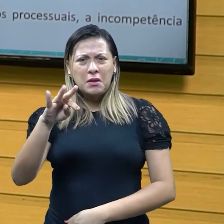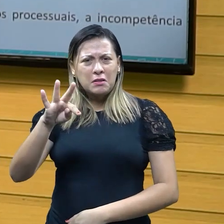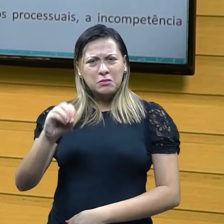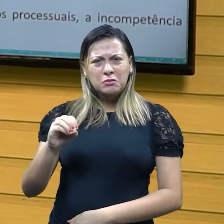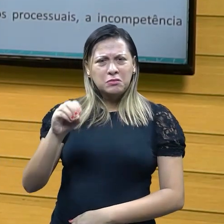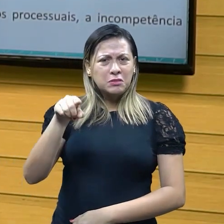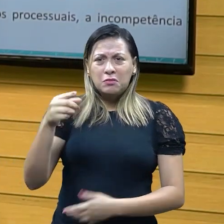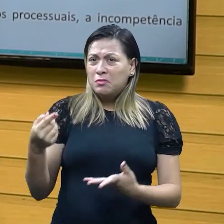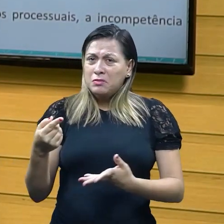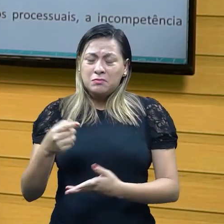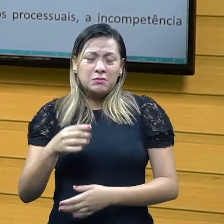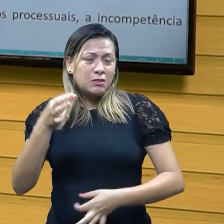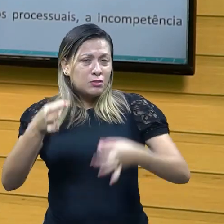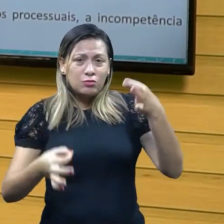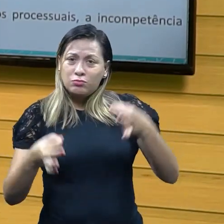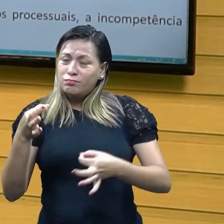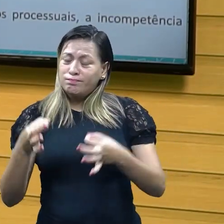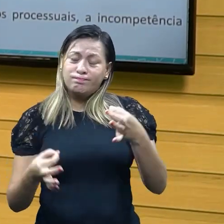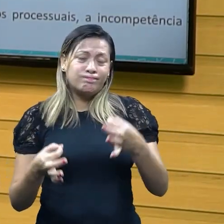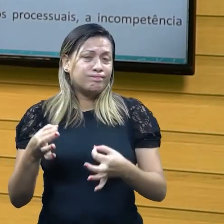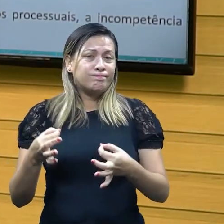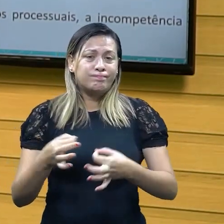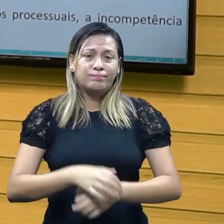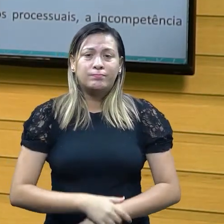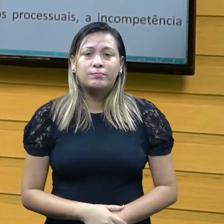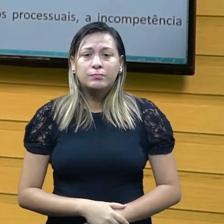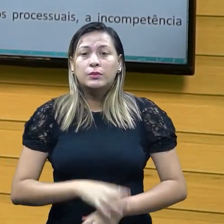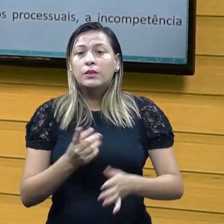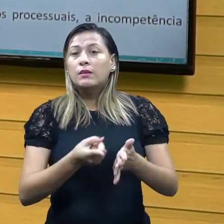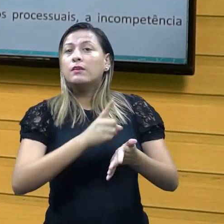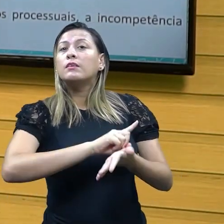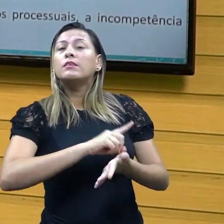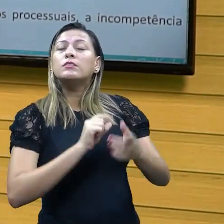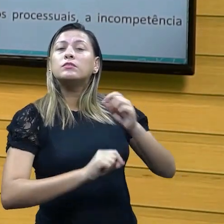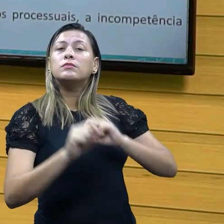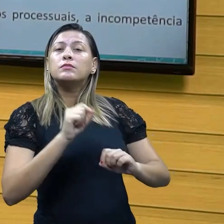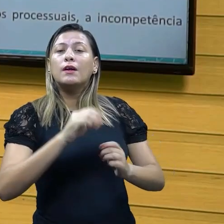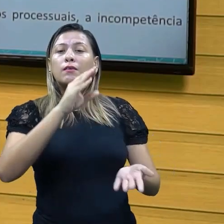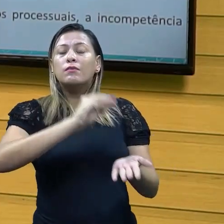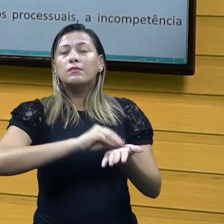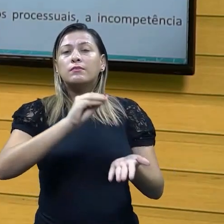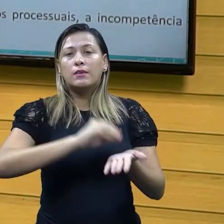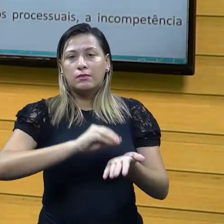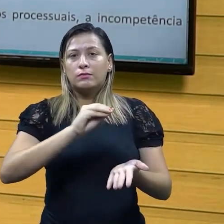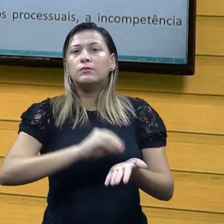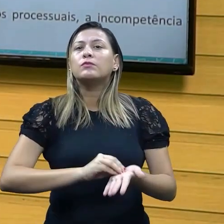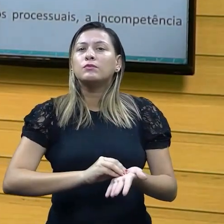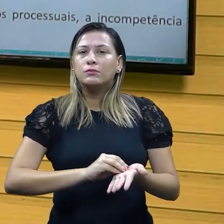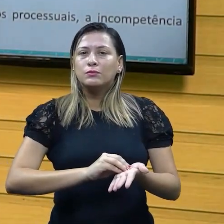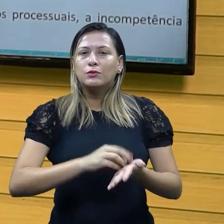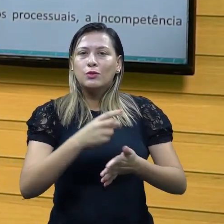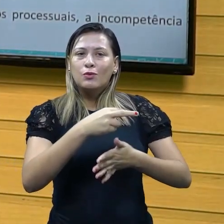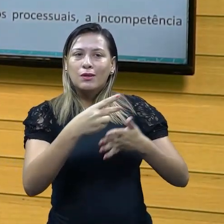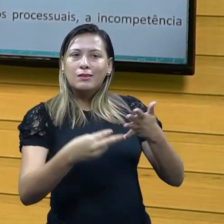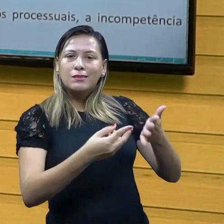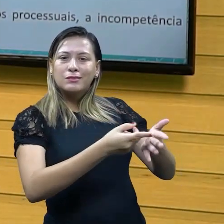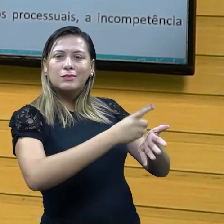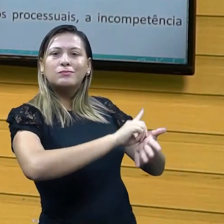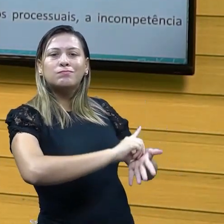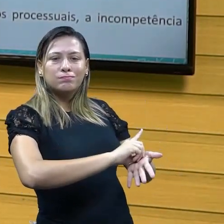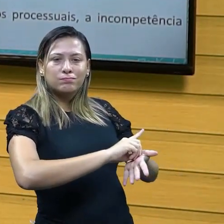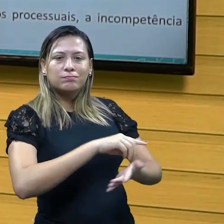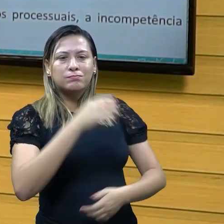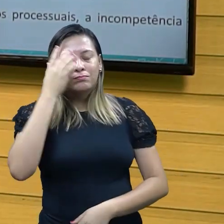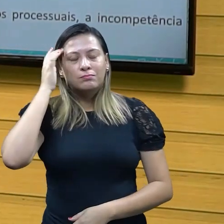do teu pedido, é porque provavelmente, antes disso, ele verificou e estava ausente os pressupostos de condição e